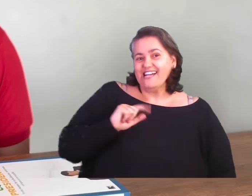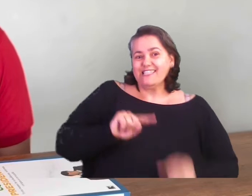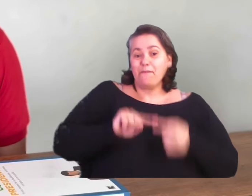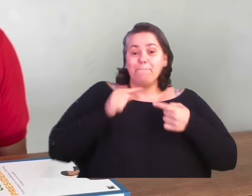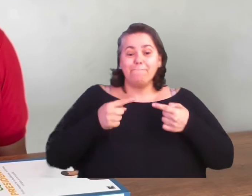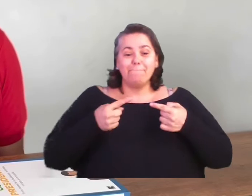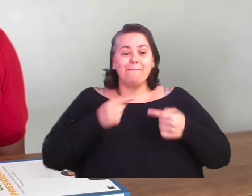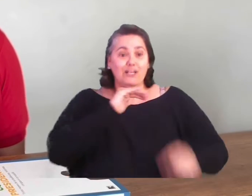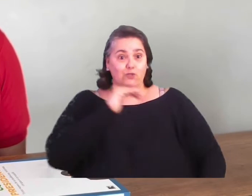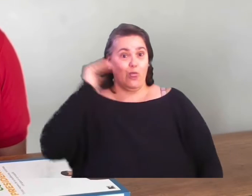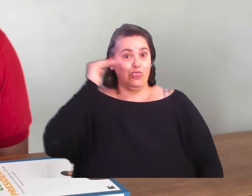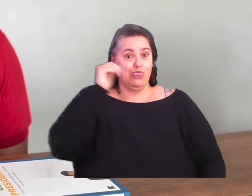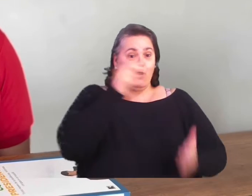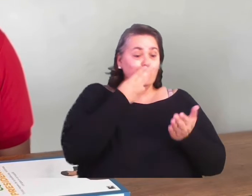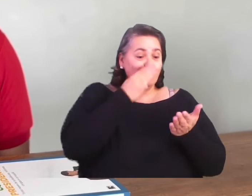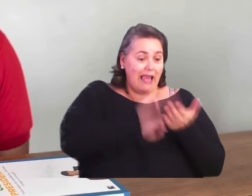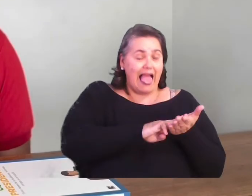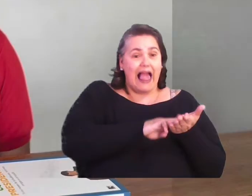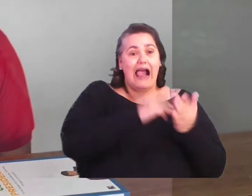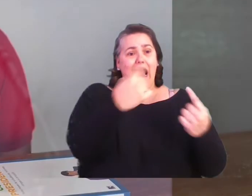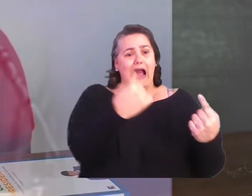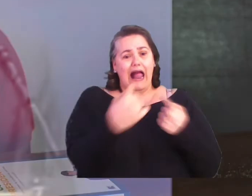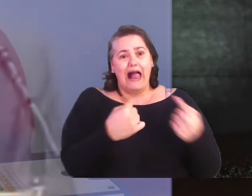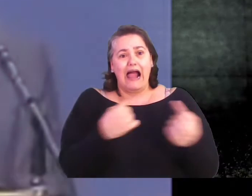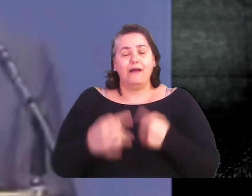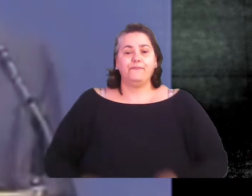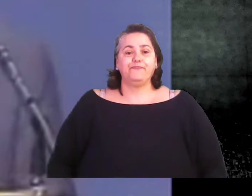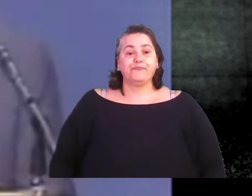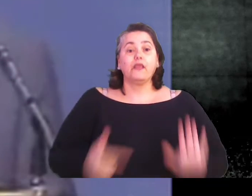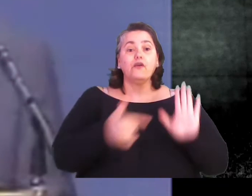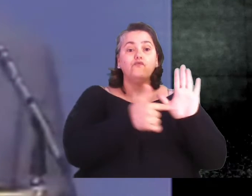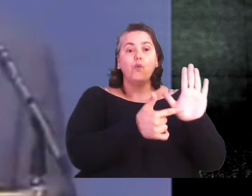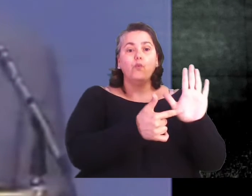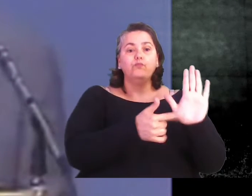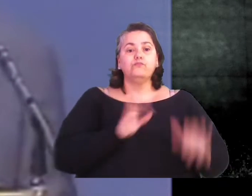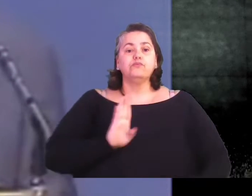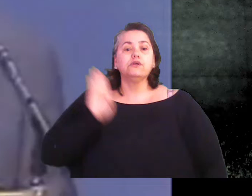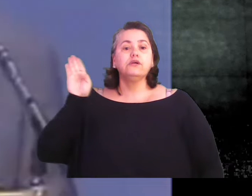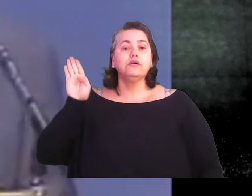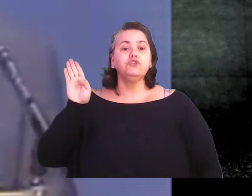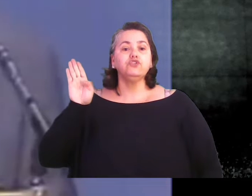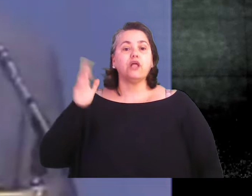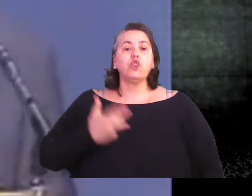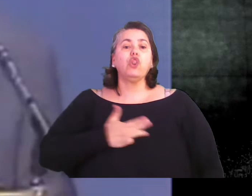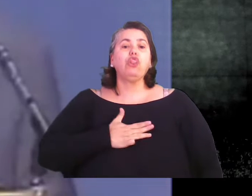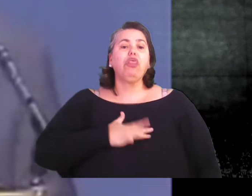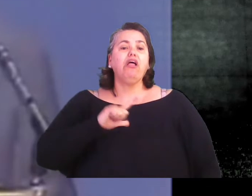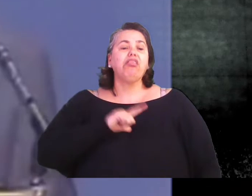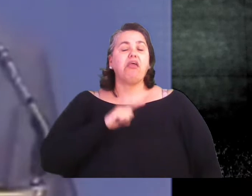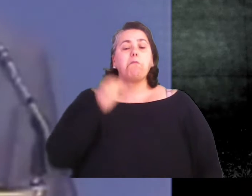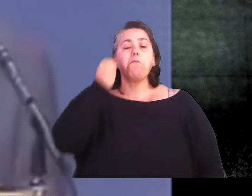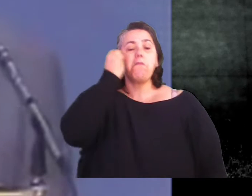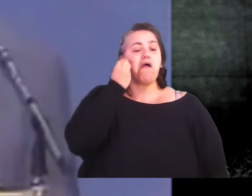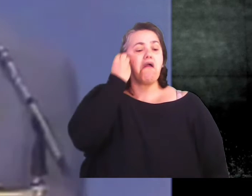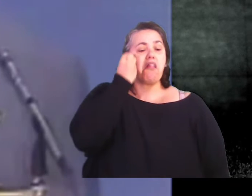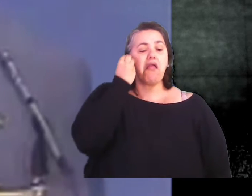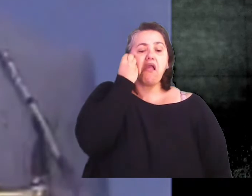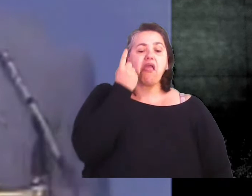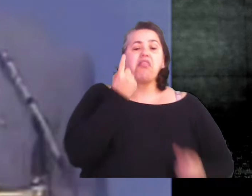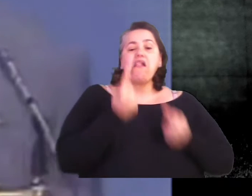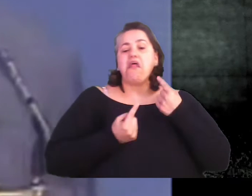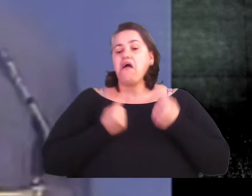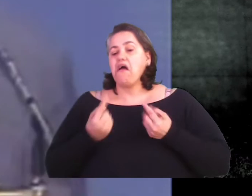recebiam cartas pelo correio com acusações de parte a parte. O candidato, meu adversário, ele tem uma boa experiência em relação à